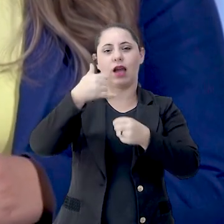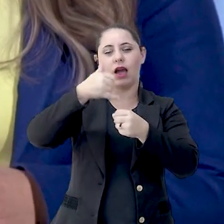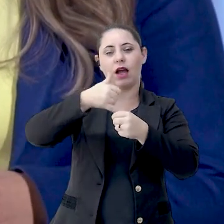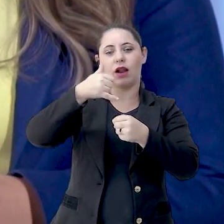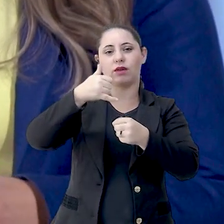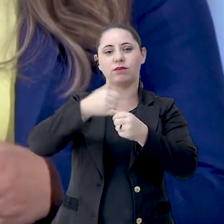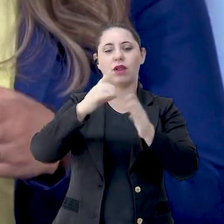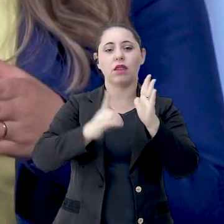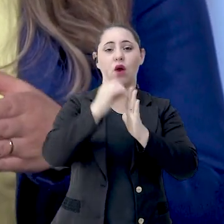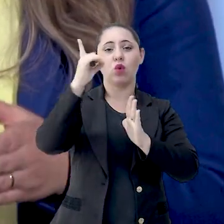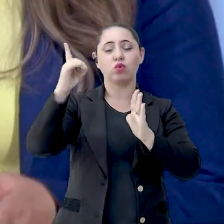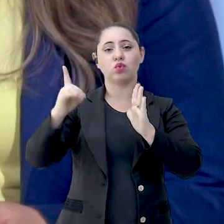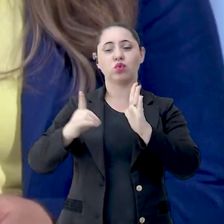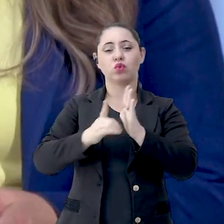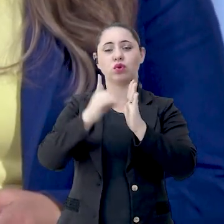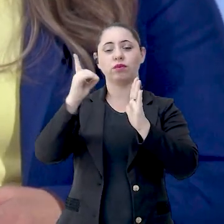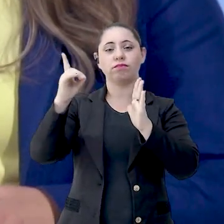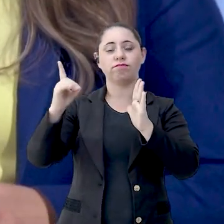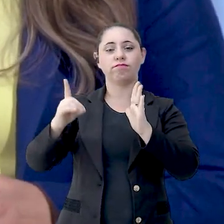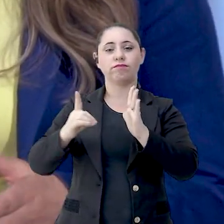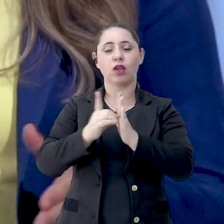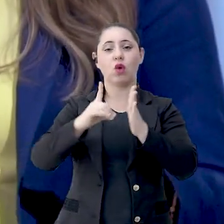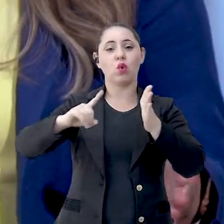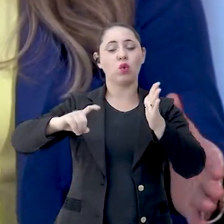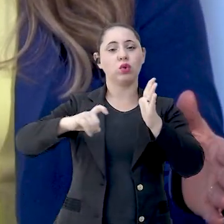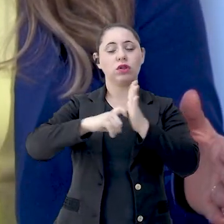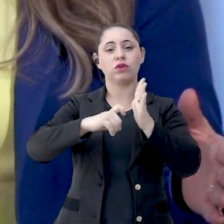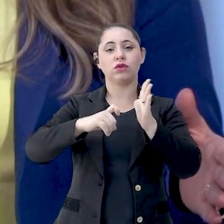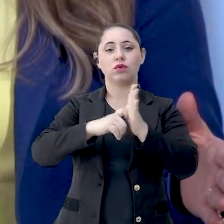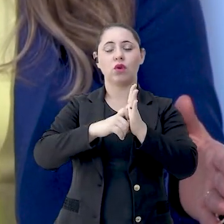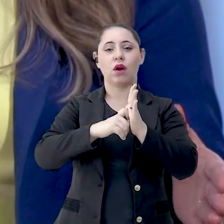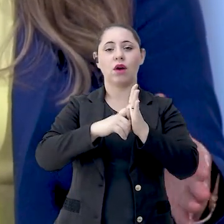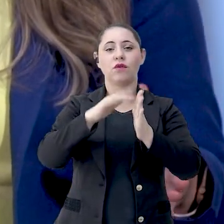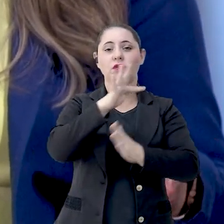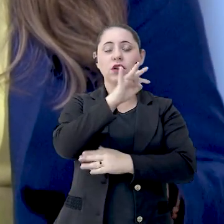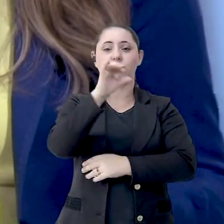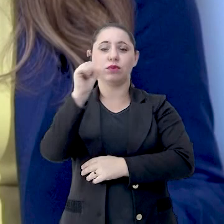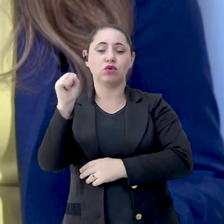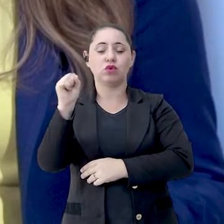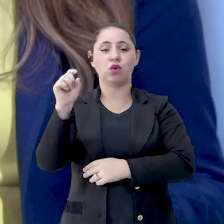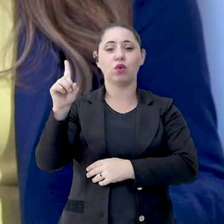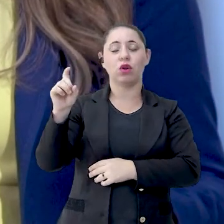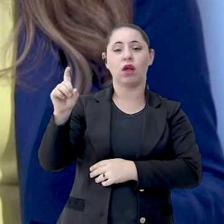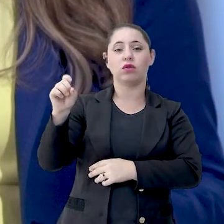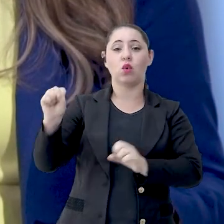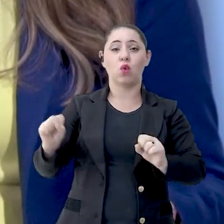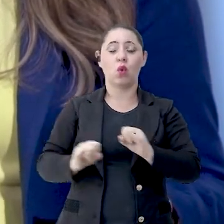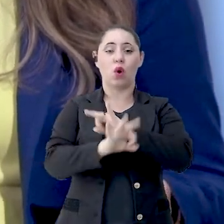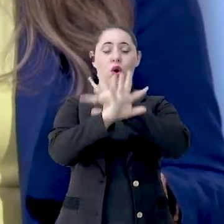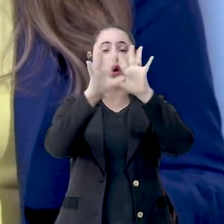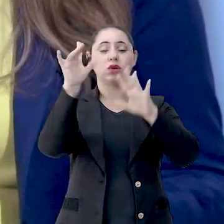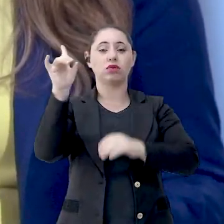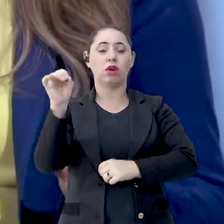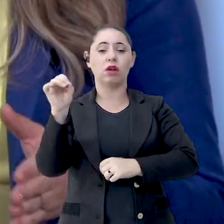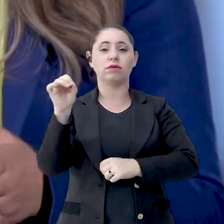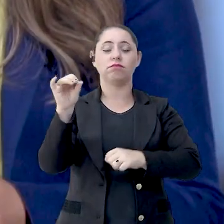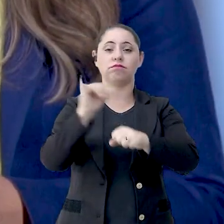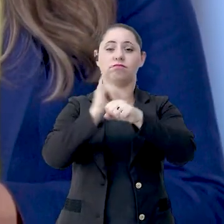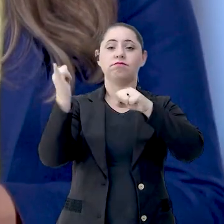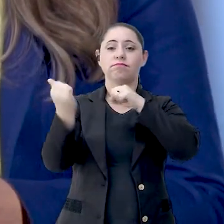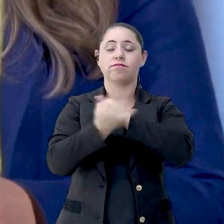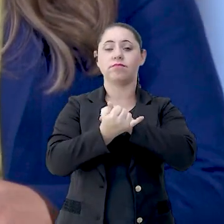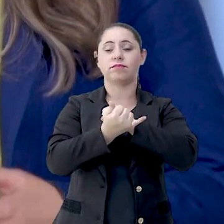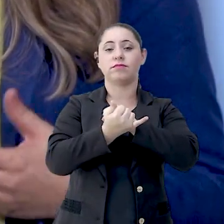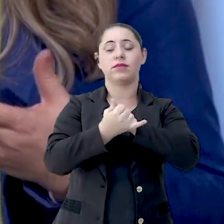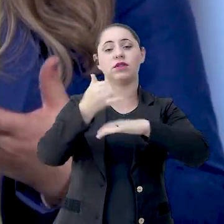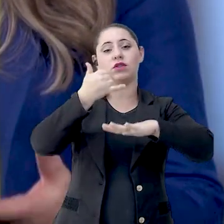Rio Brilhante e Vicentina. A região possui uma presença maciça de comunidades tradicionais